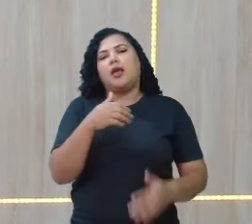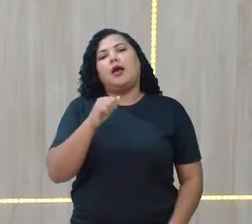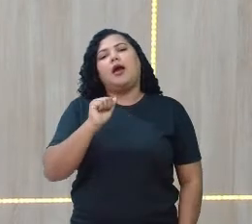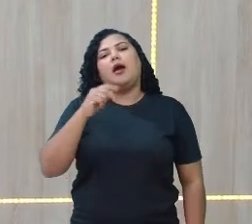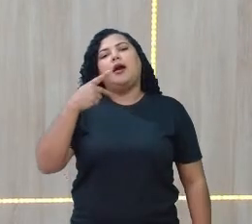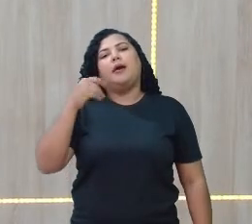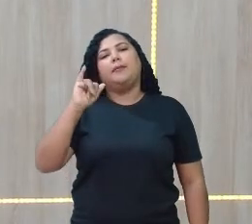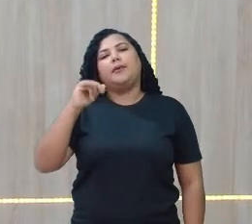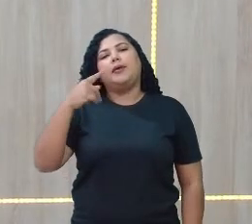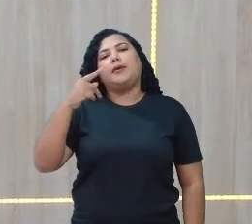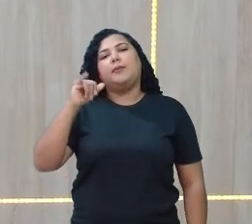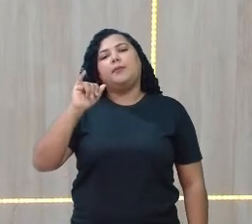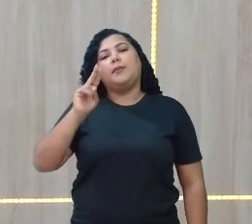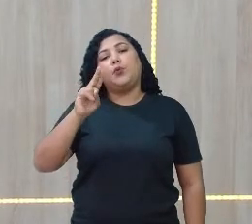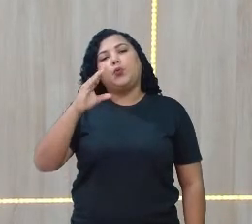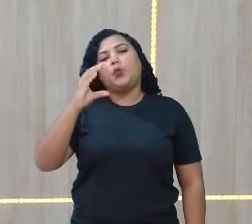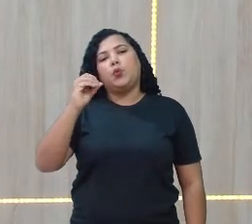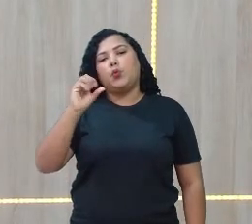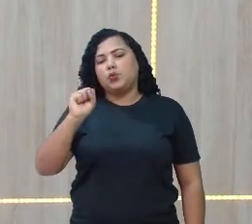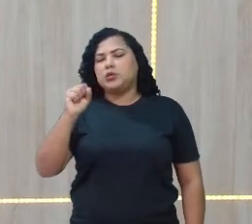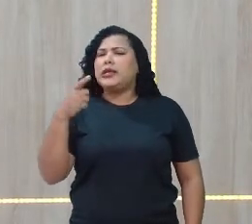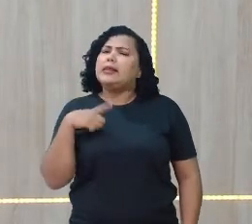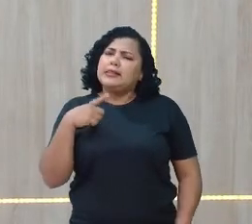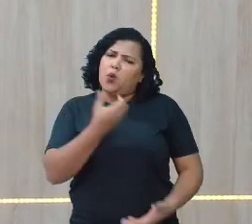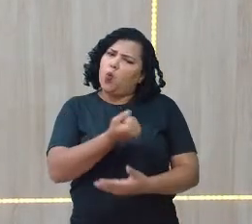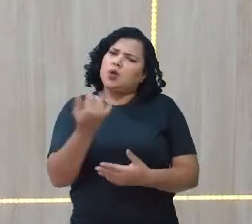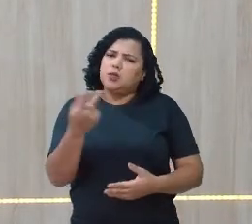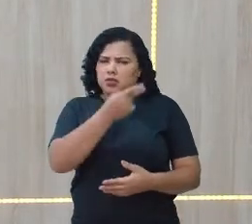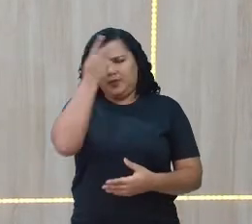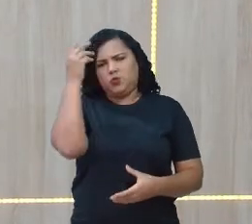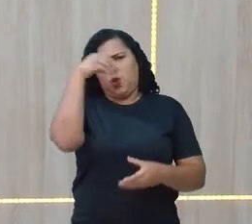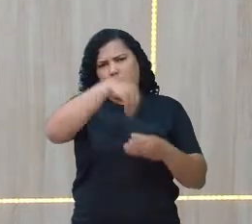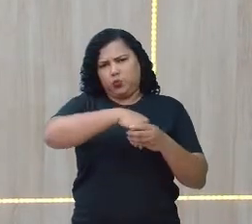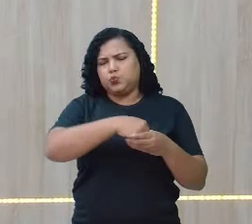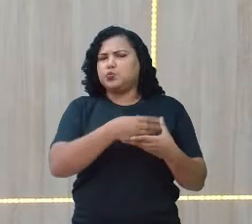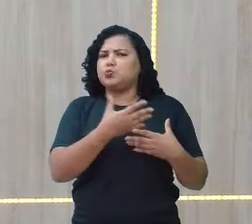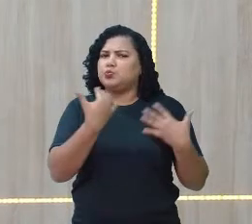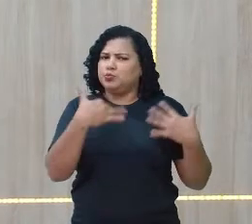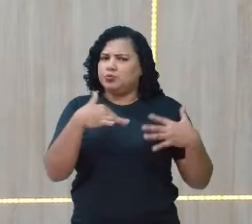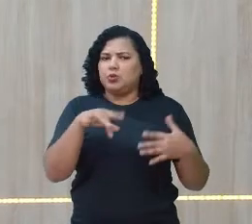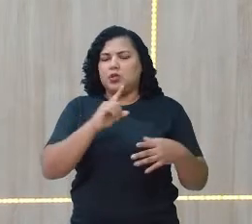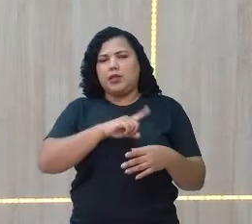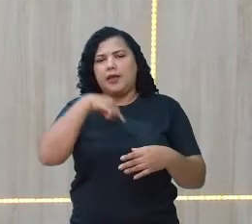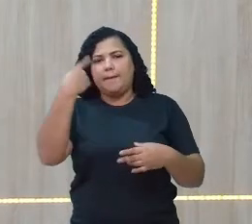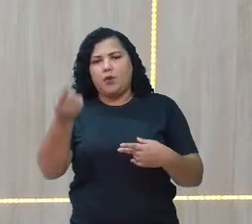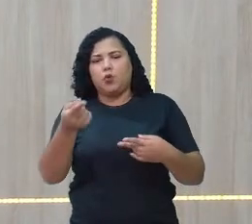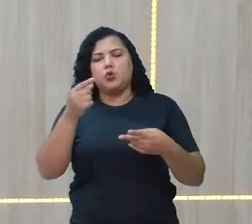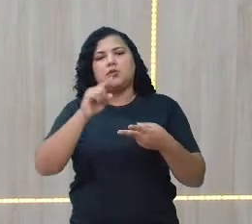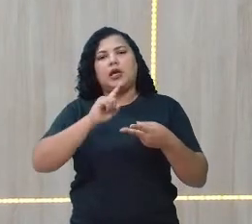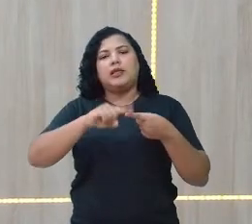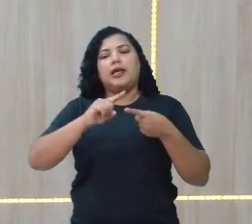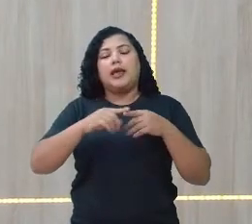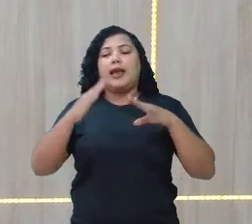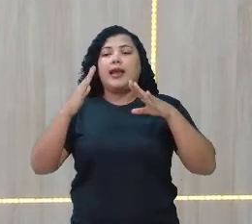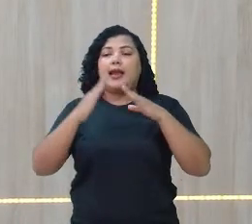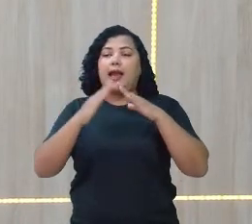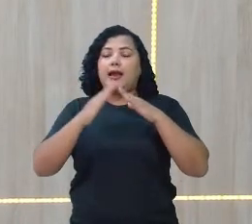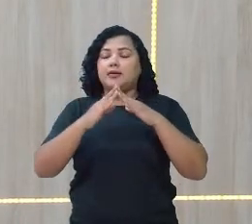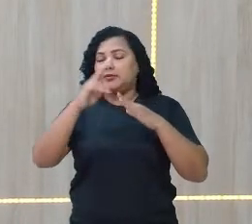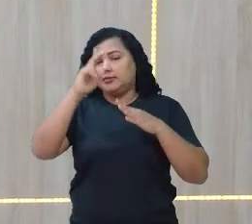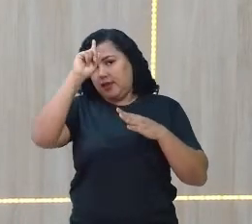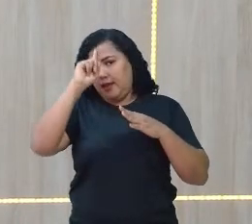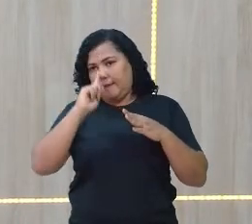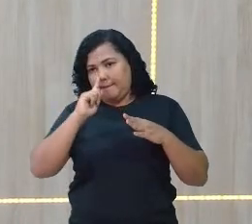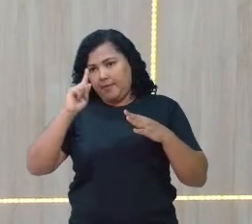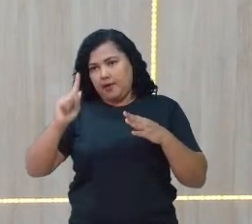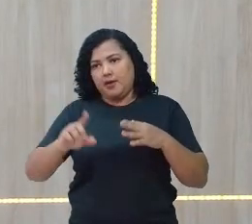pessoas desde séculos anteriores, tá bom? Depois vai atender ali a região, né, passando pela Estrada do Arraial até Casa Amarela, que já tem uma concentração